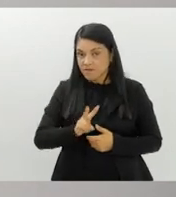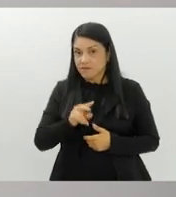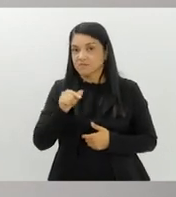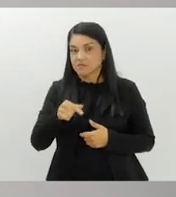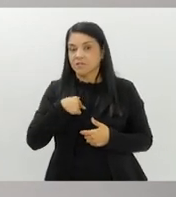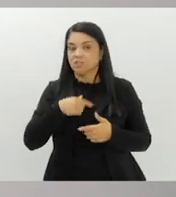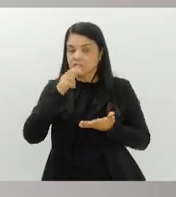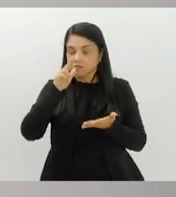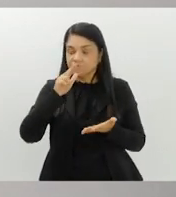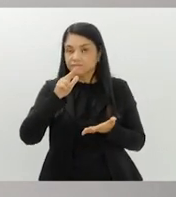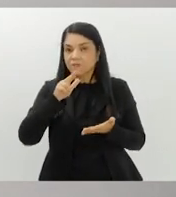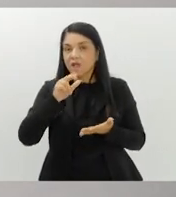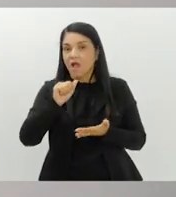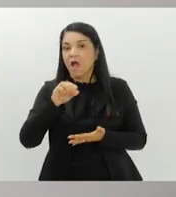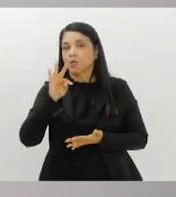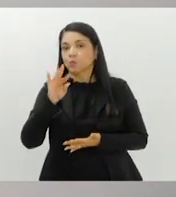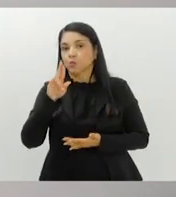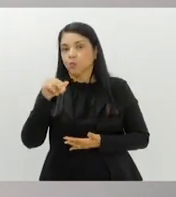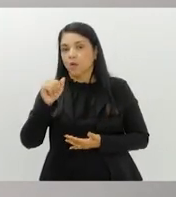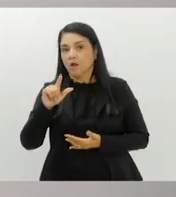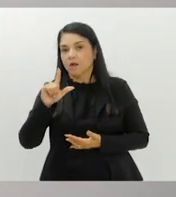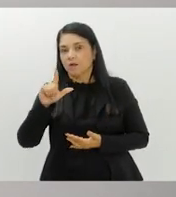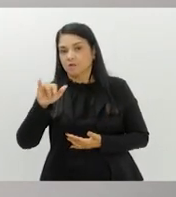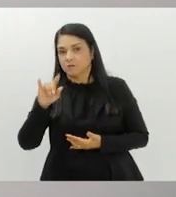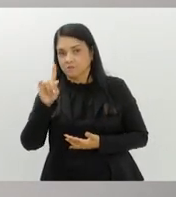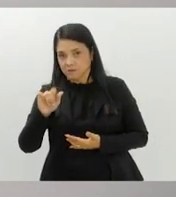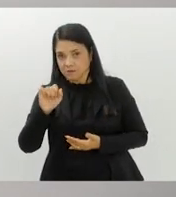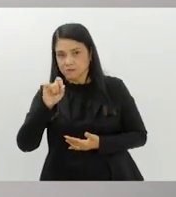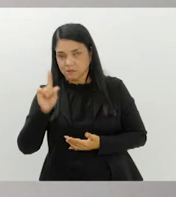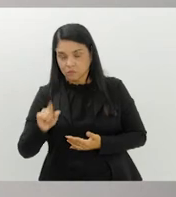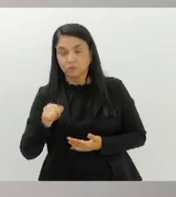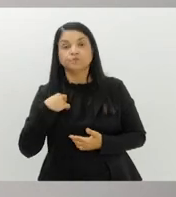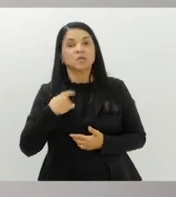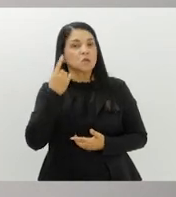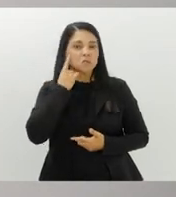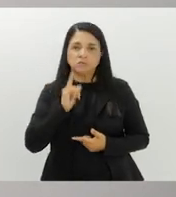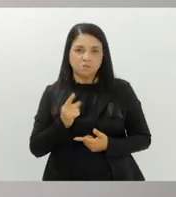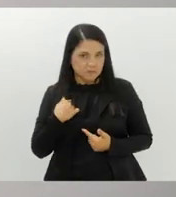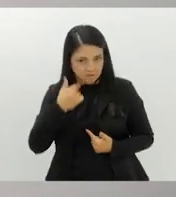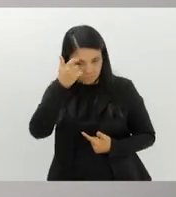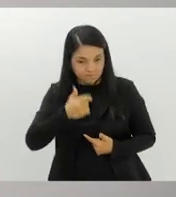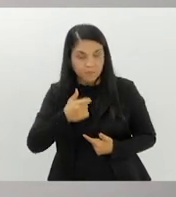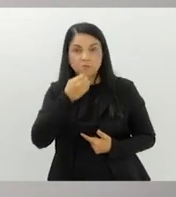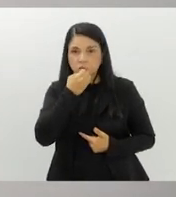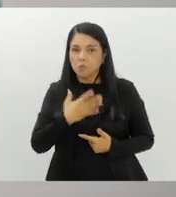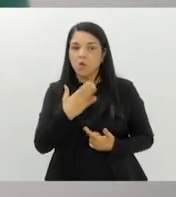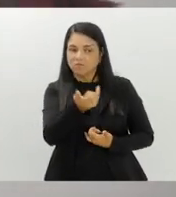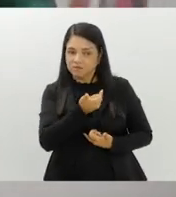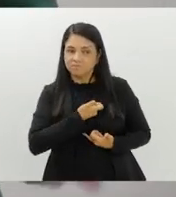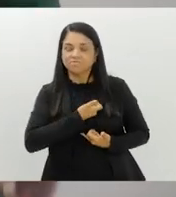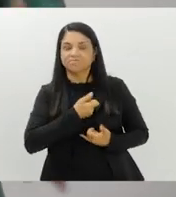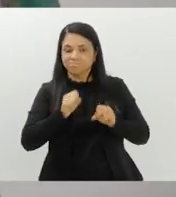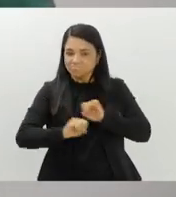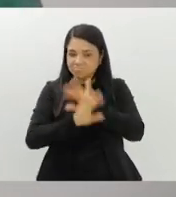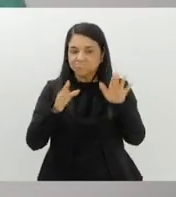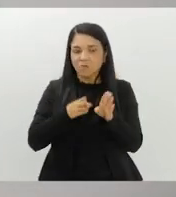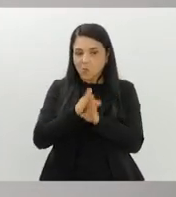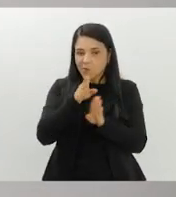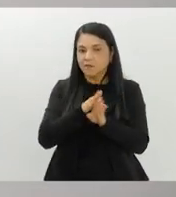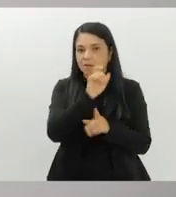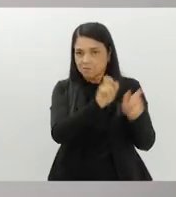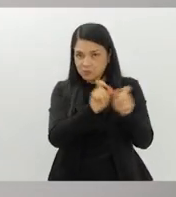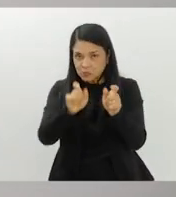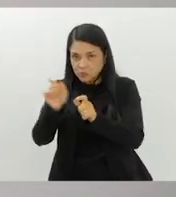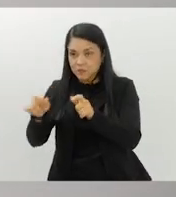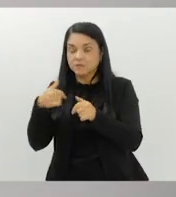atualização. E é muito importante. Eu realmente não sabia disso. Então, a partir disso, é bom porque ajuda a orientar as pessoas. E a